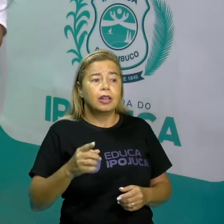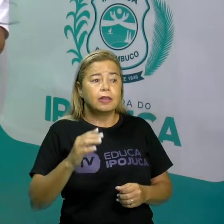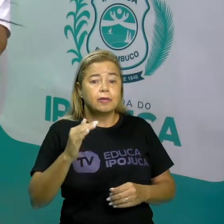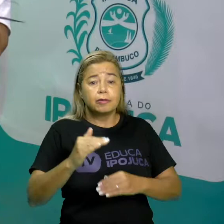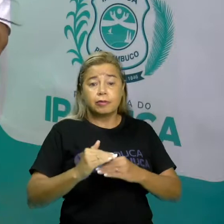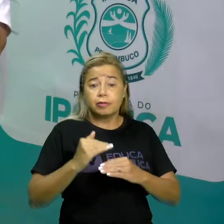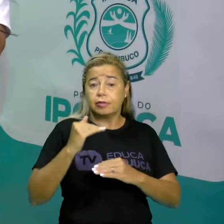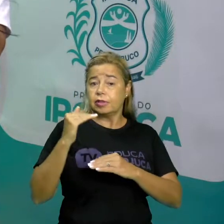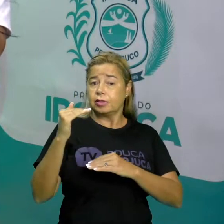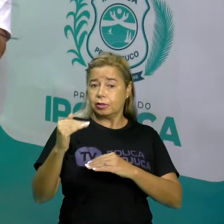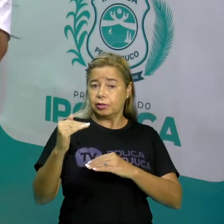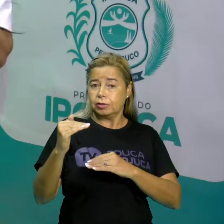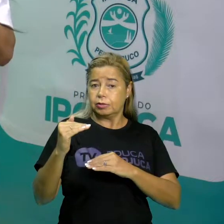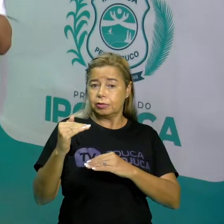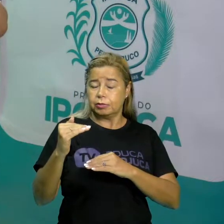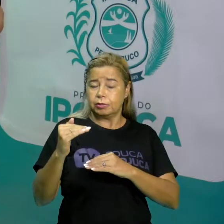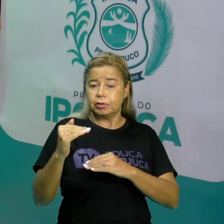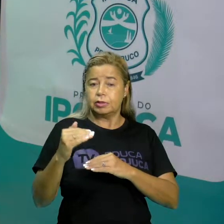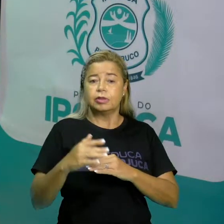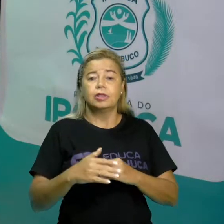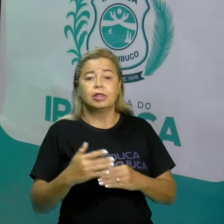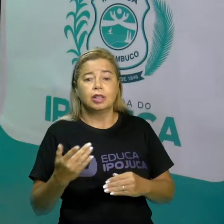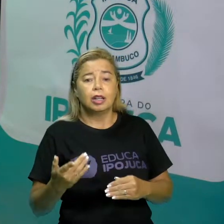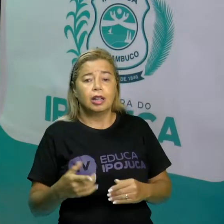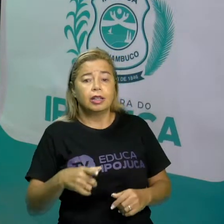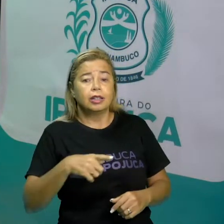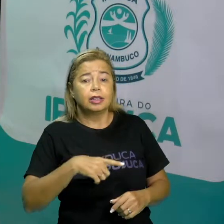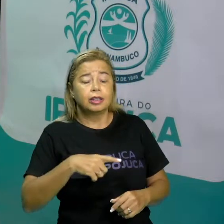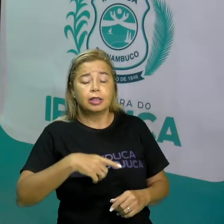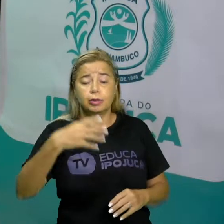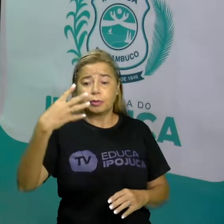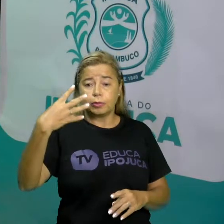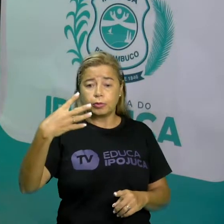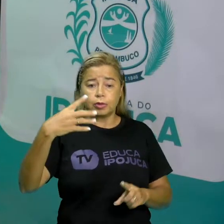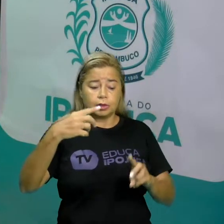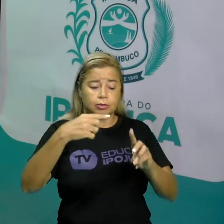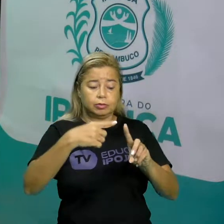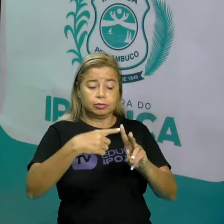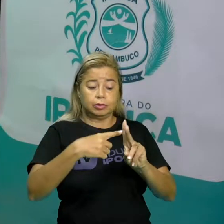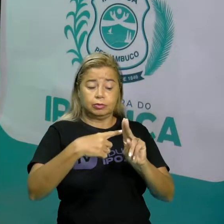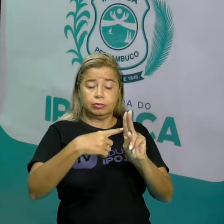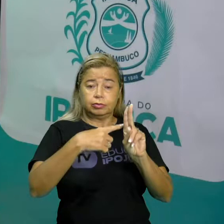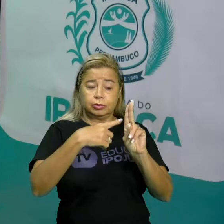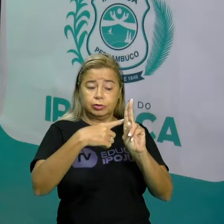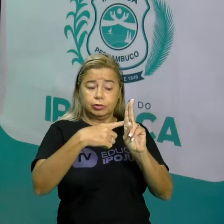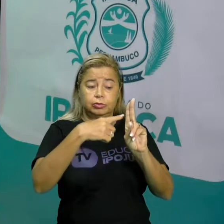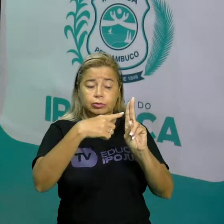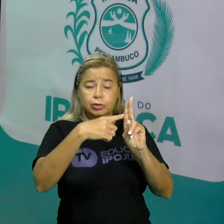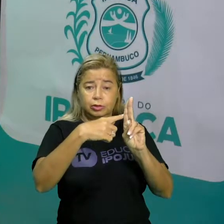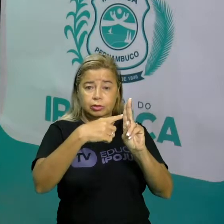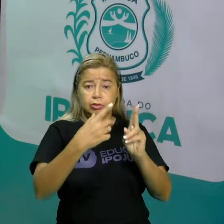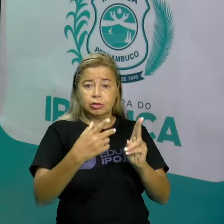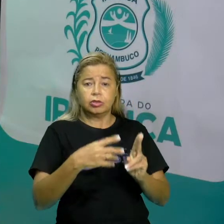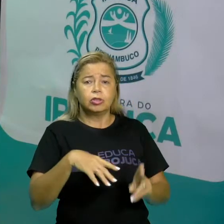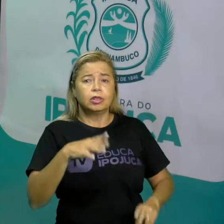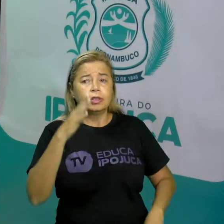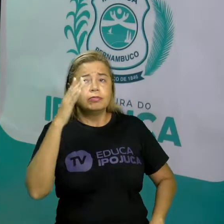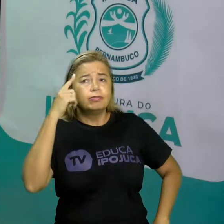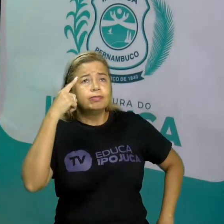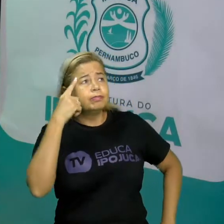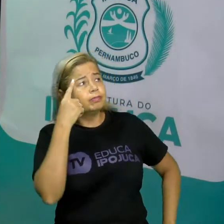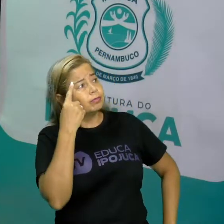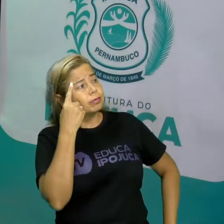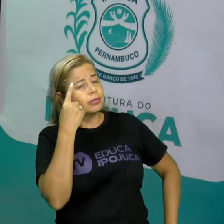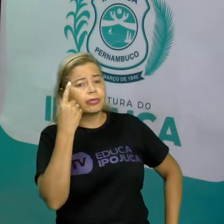mais 4 unidades, eu tenho 4 dezenas. E vamos pensar, se eu tenho 4 dezenas, eu